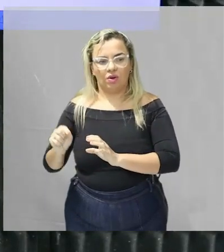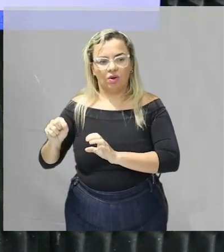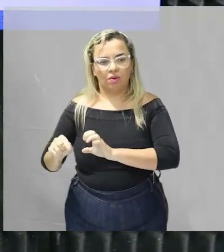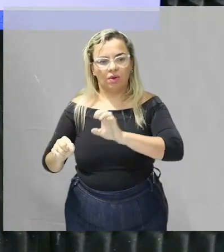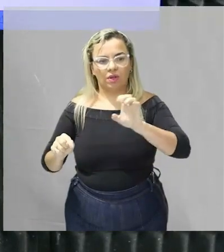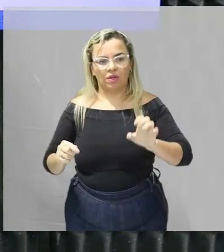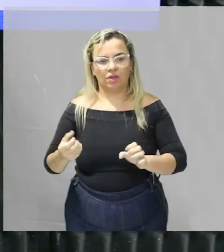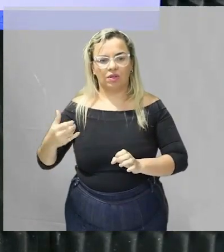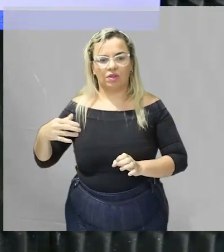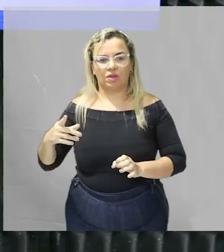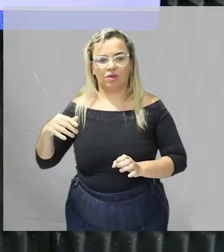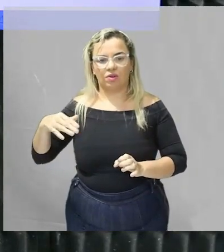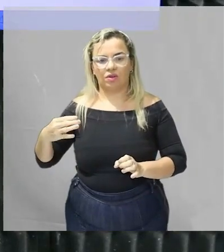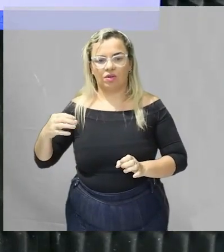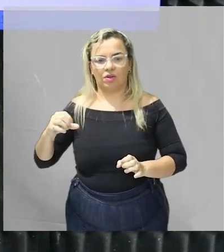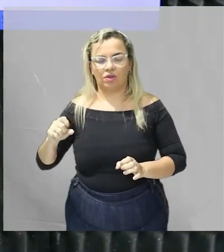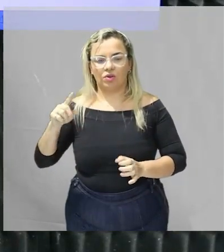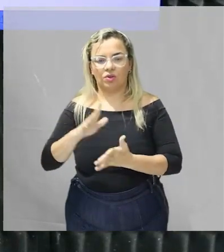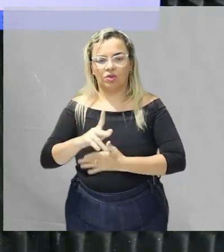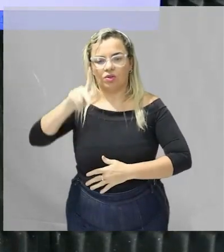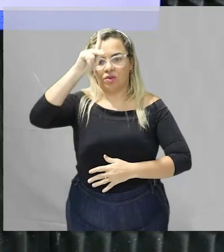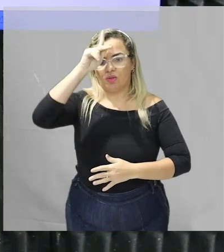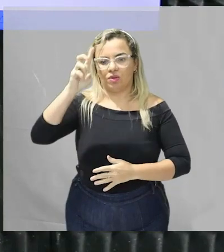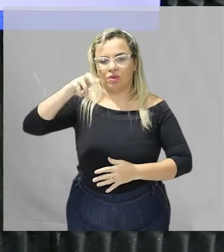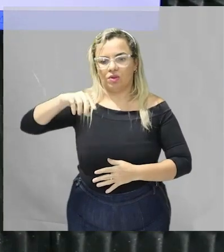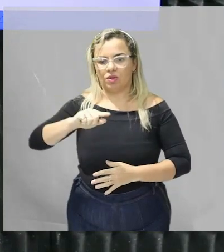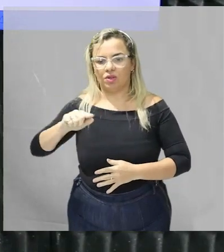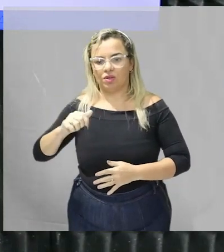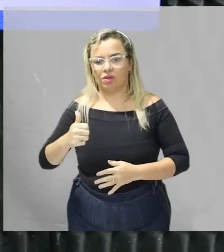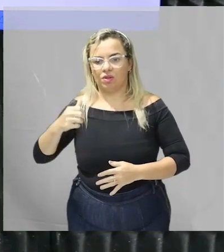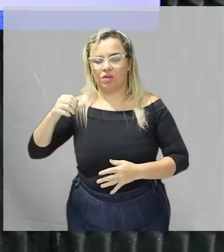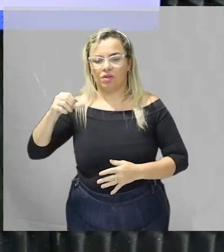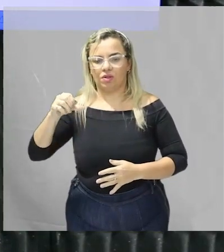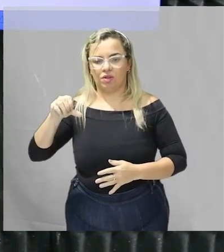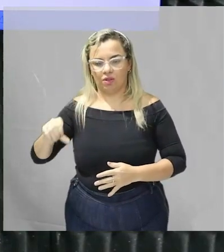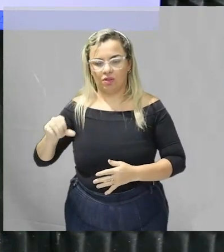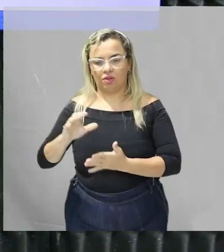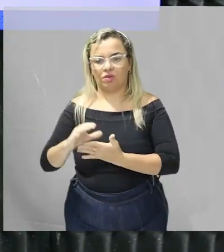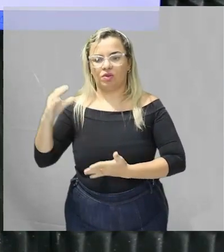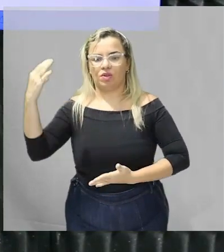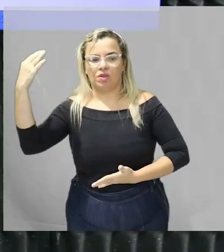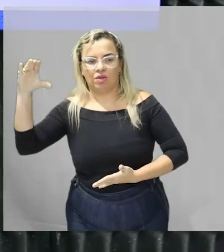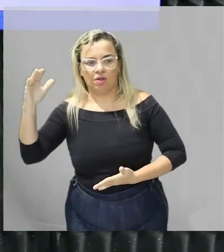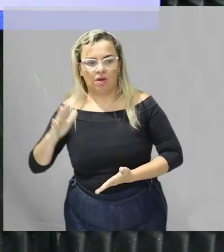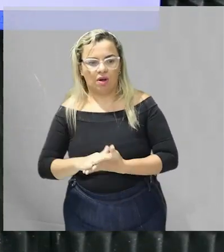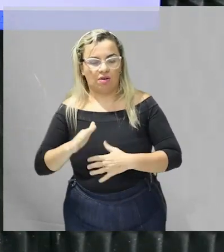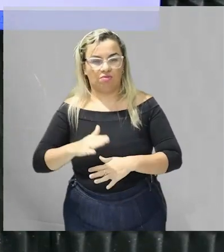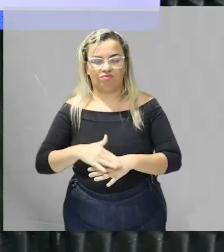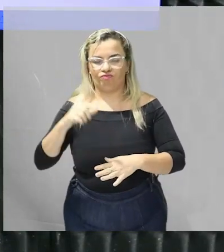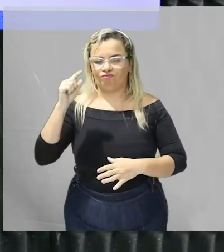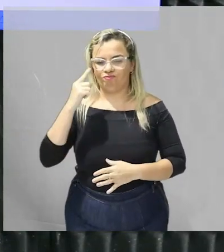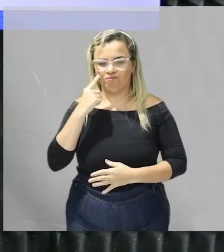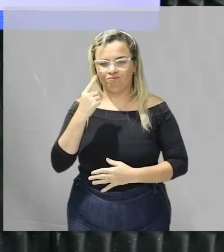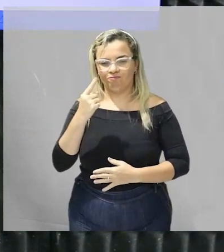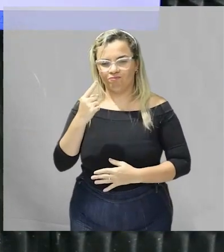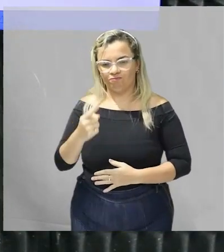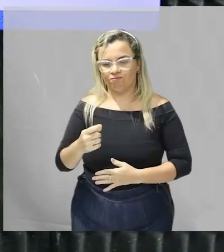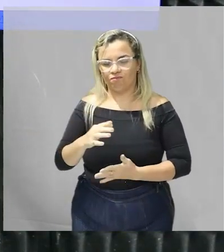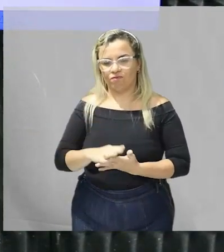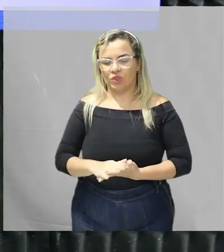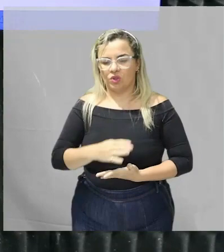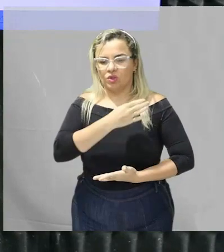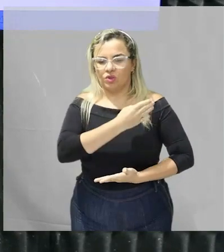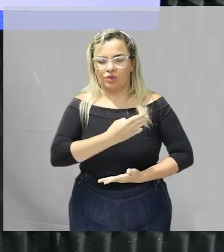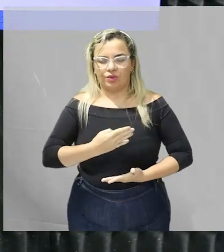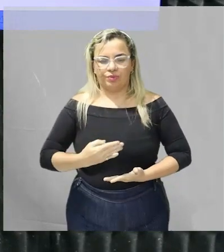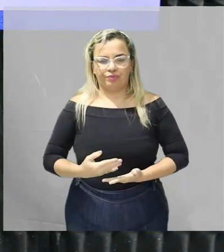terrorista colombiano. Aí ele continua dizendo, mais do que nunca ficava evidente a fraqueza dos governos latino-americanos,